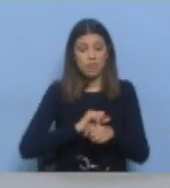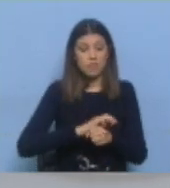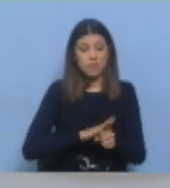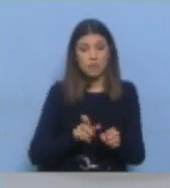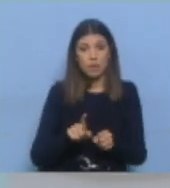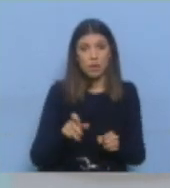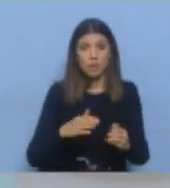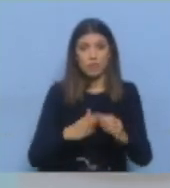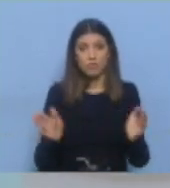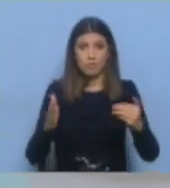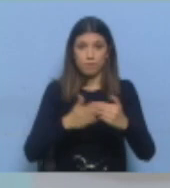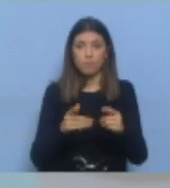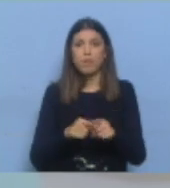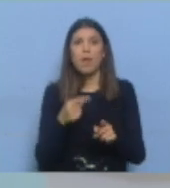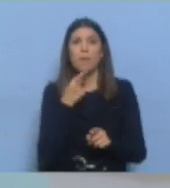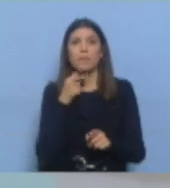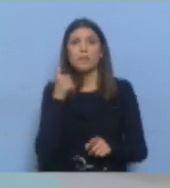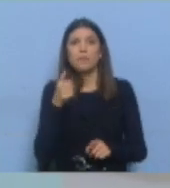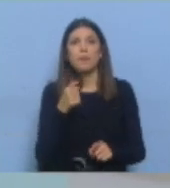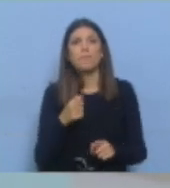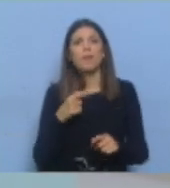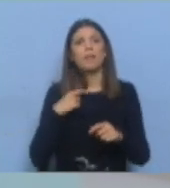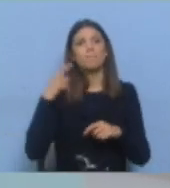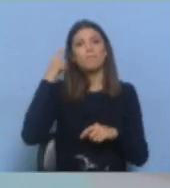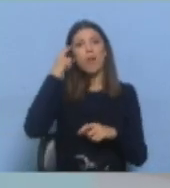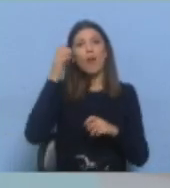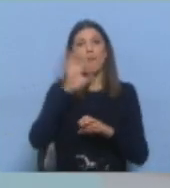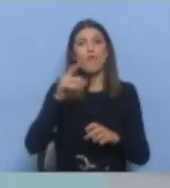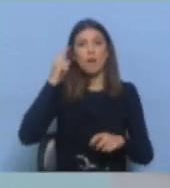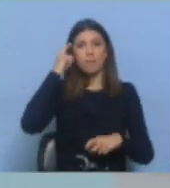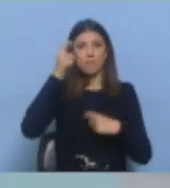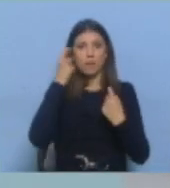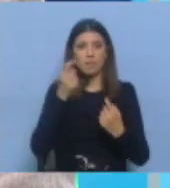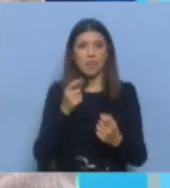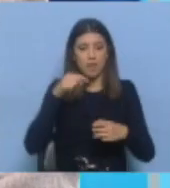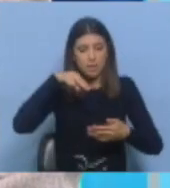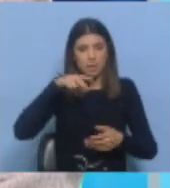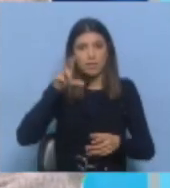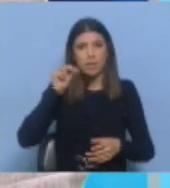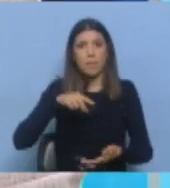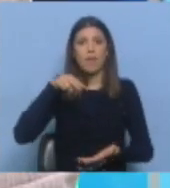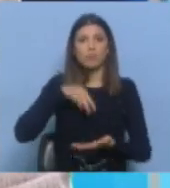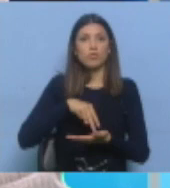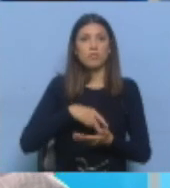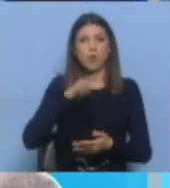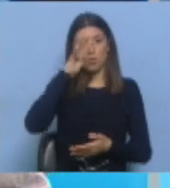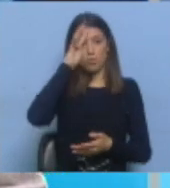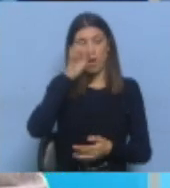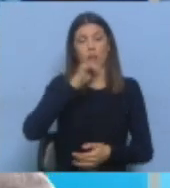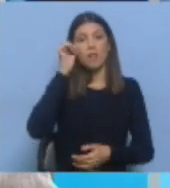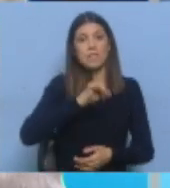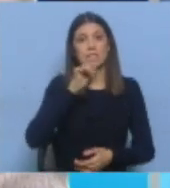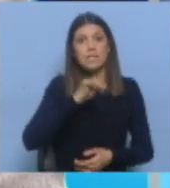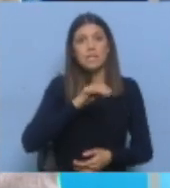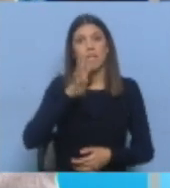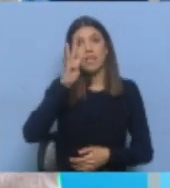esta linha teológica e de posicionamento do Papa, não é? Sim, ele é muito questionador. Nessas homilias, por norma,